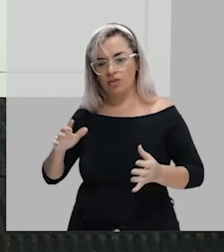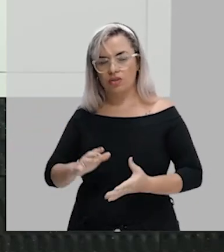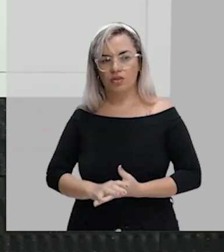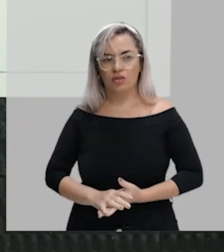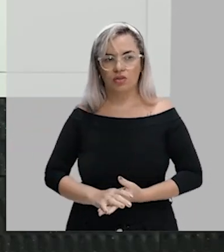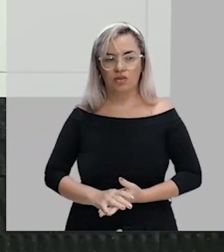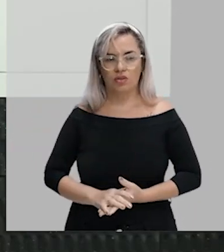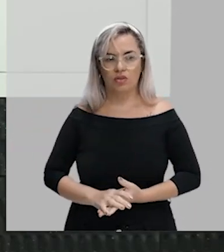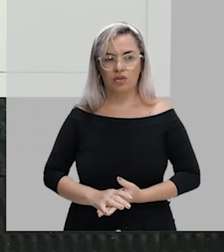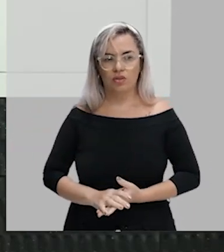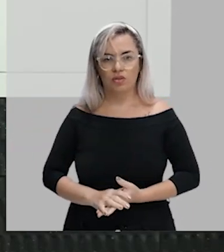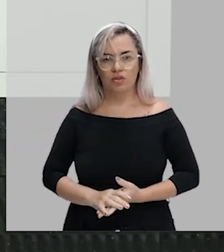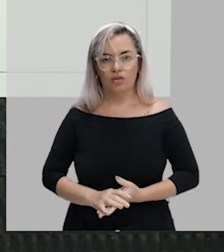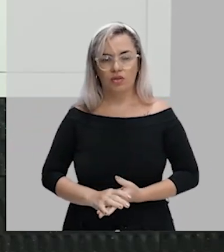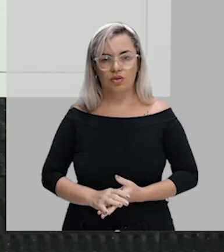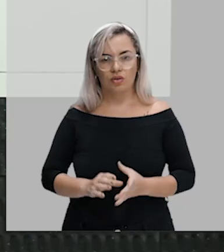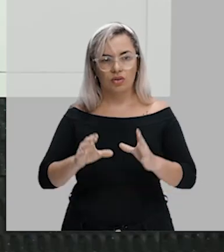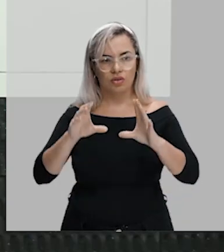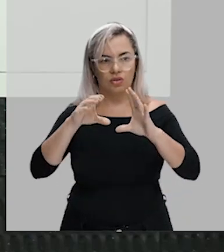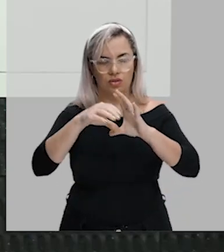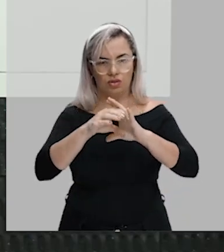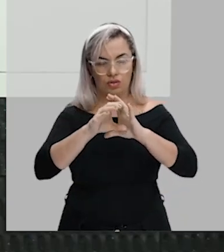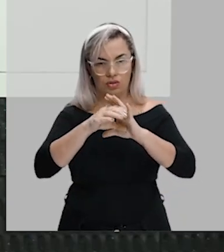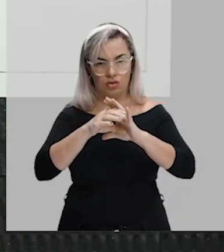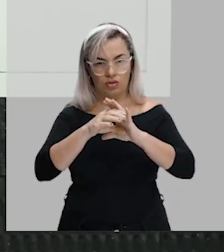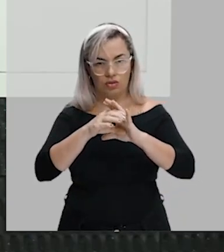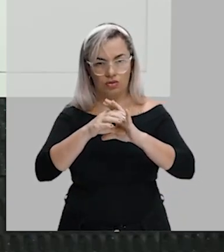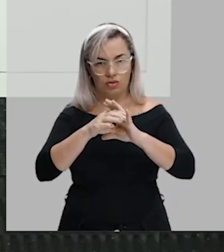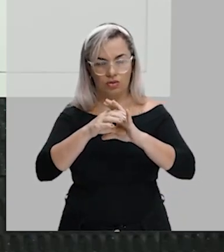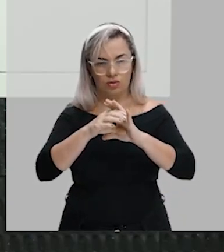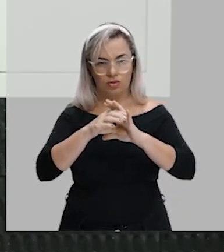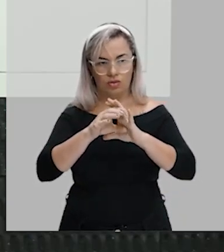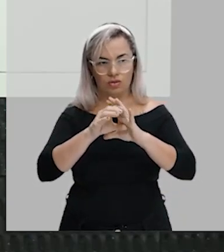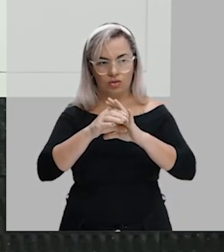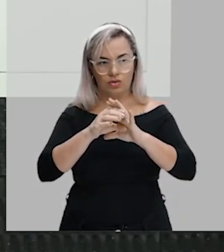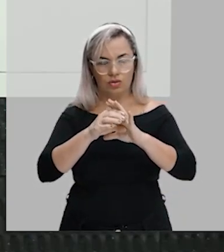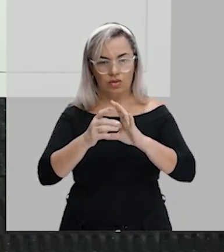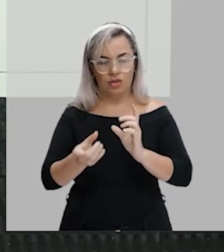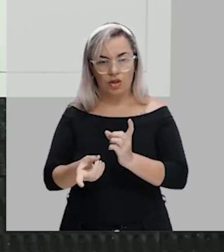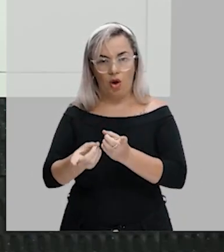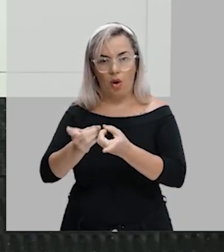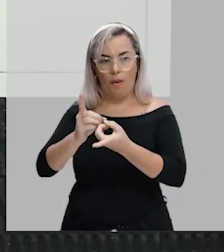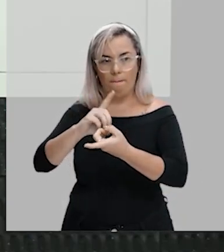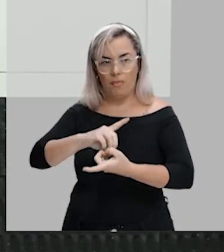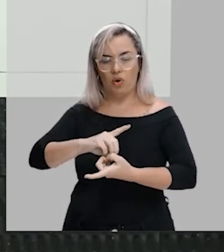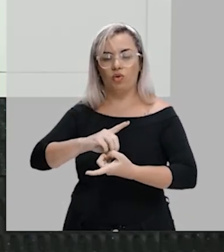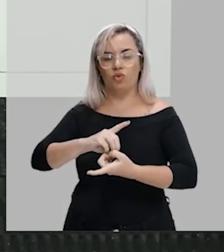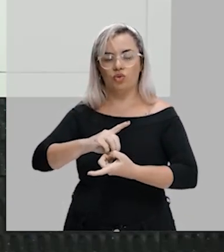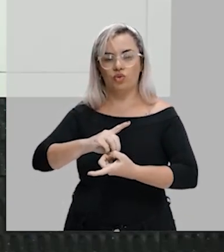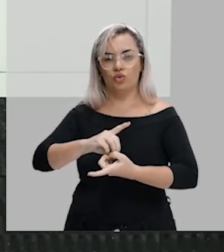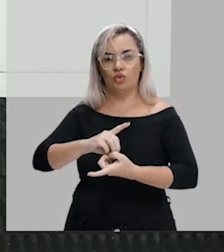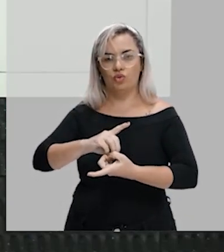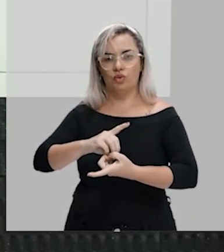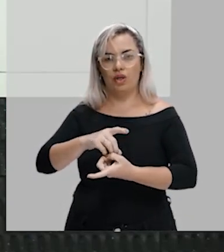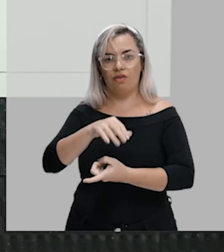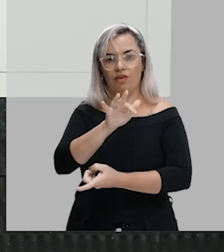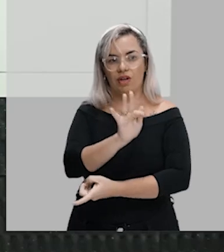proporcionais. Ok? São grandezas inversamente proporcionais. Isso quer dizer o